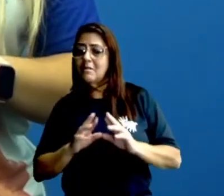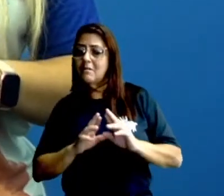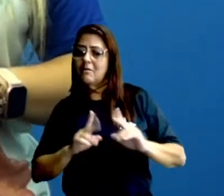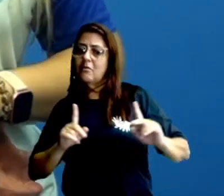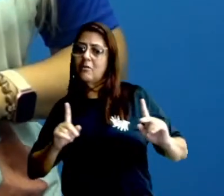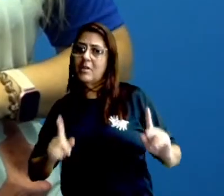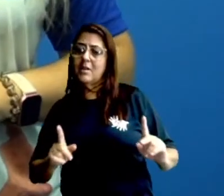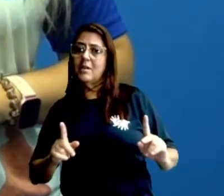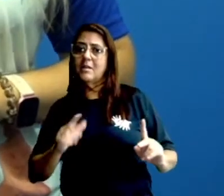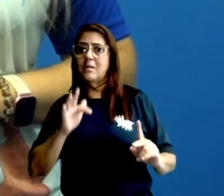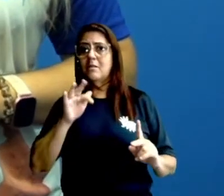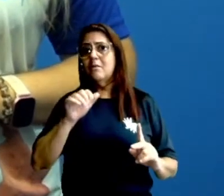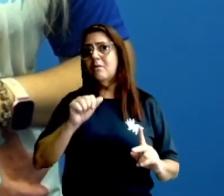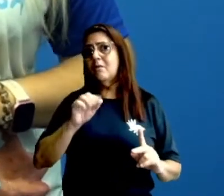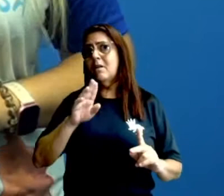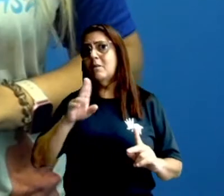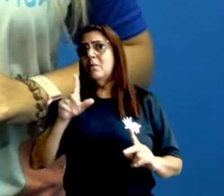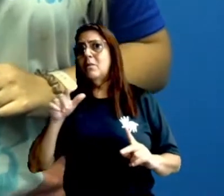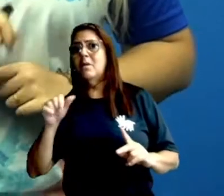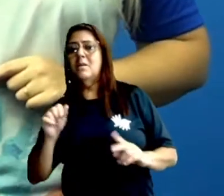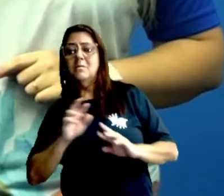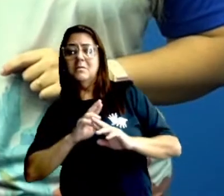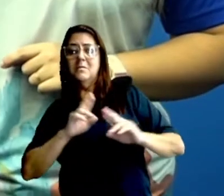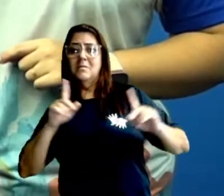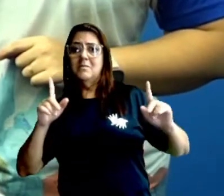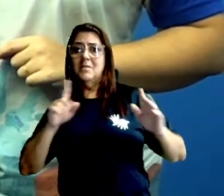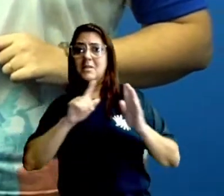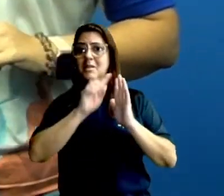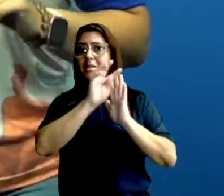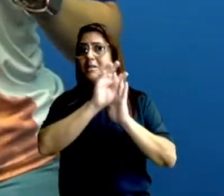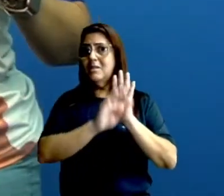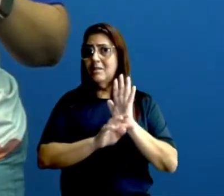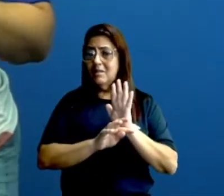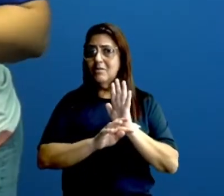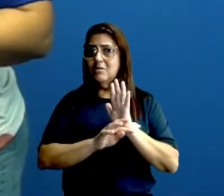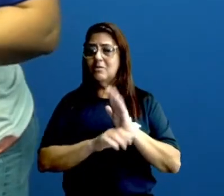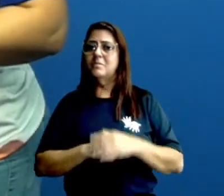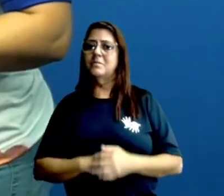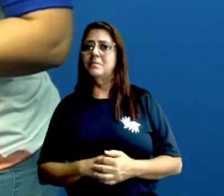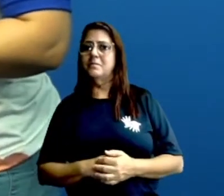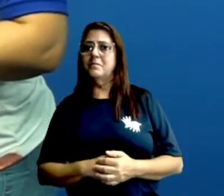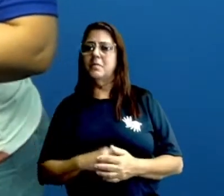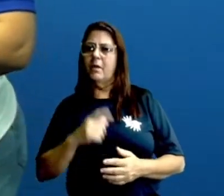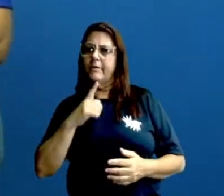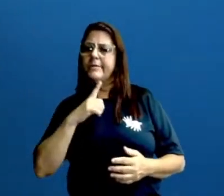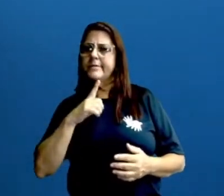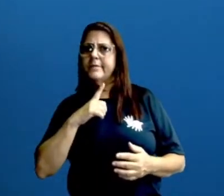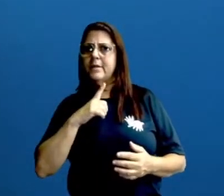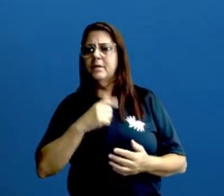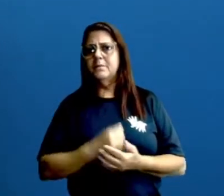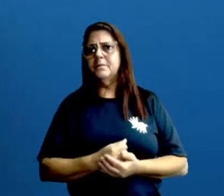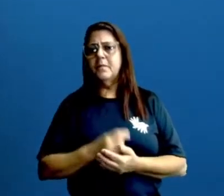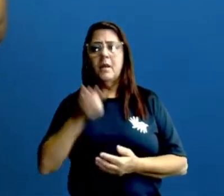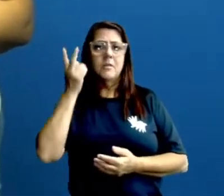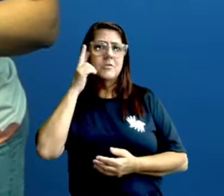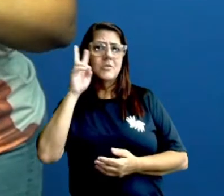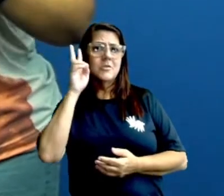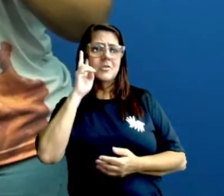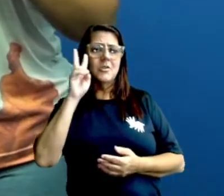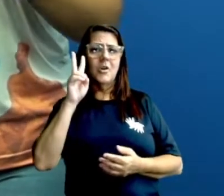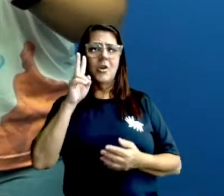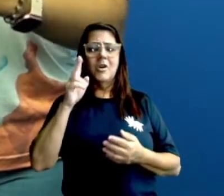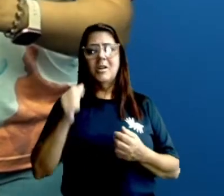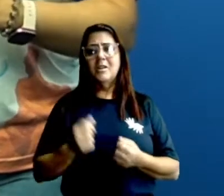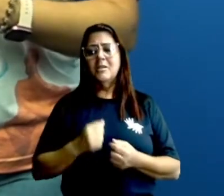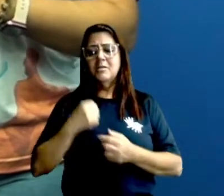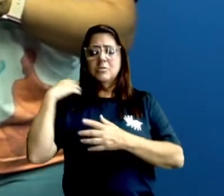diferencia a fábula de outros textos. Vamos ver algumas características da fábula. Eu tenho aqui, são histórias que são contadas